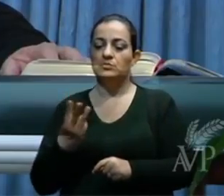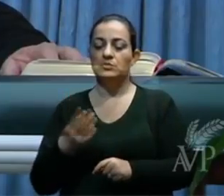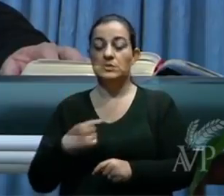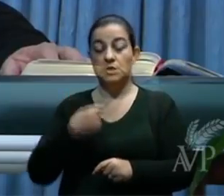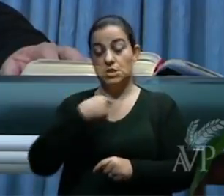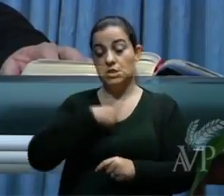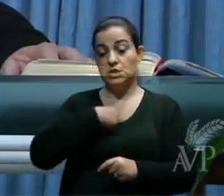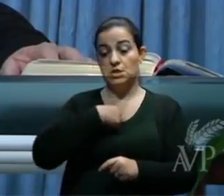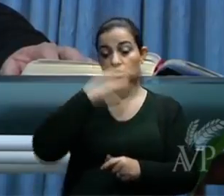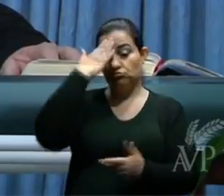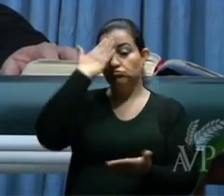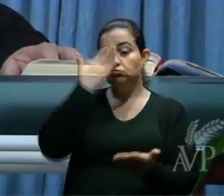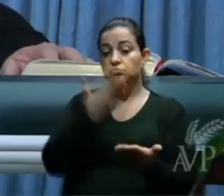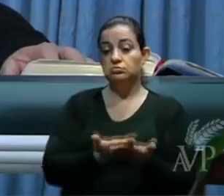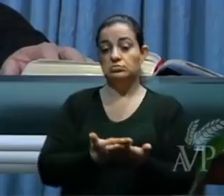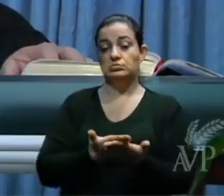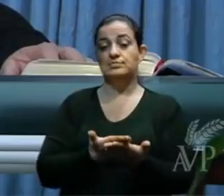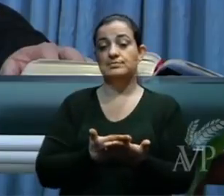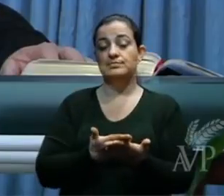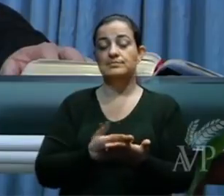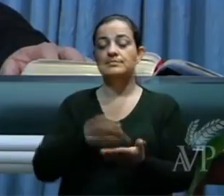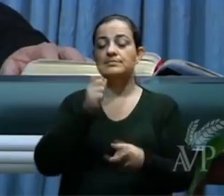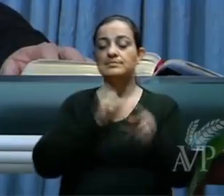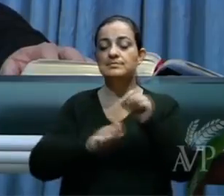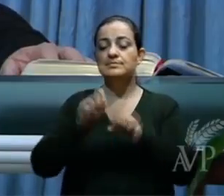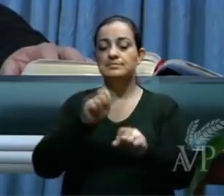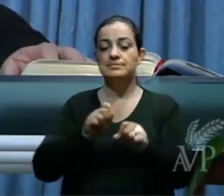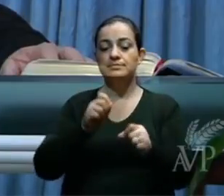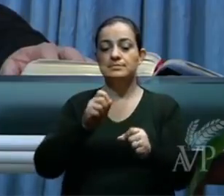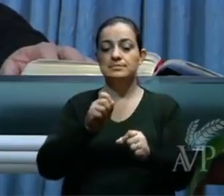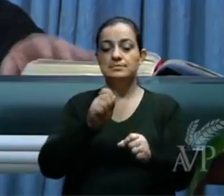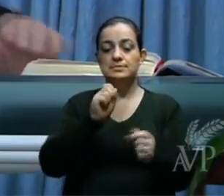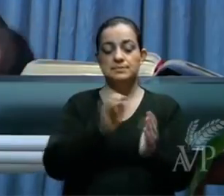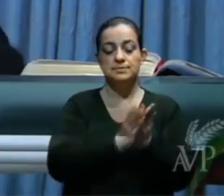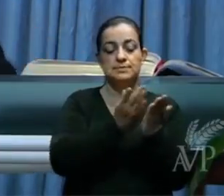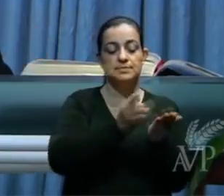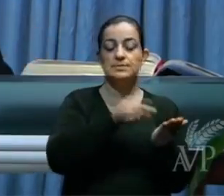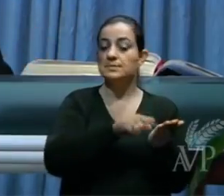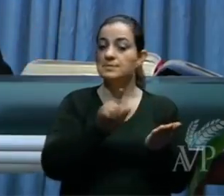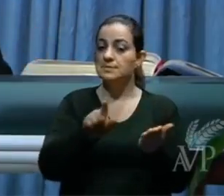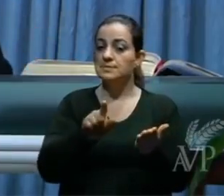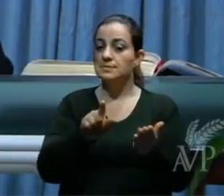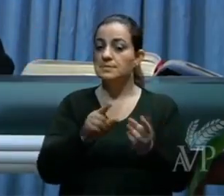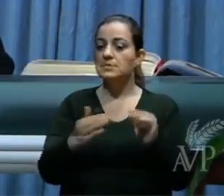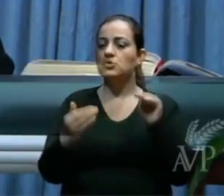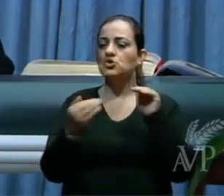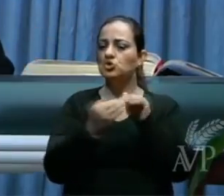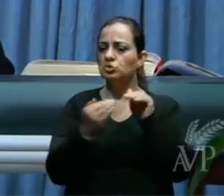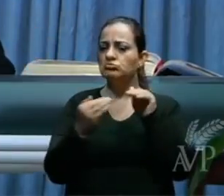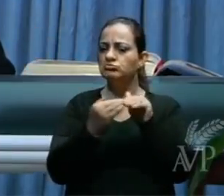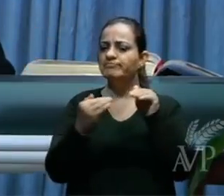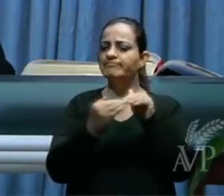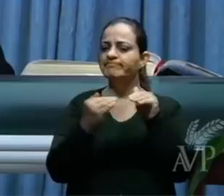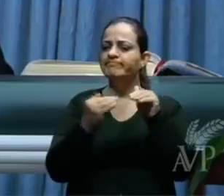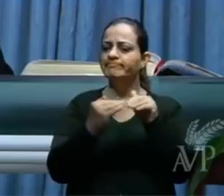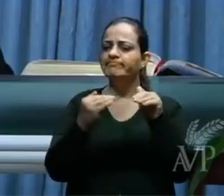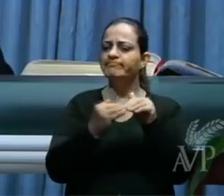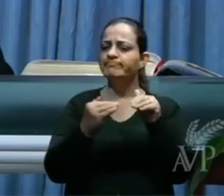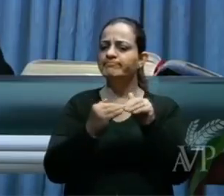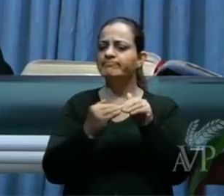creio que isto é a palavra sendo identificada